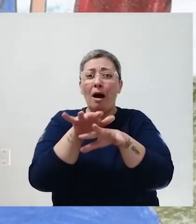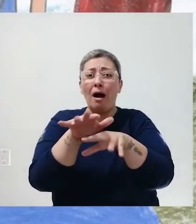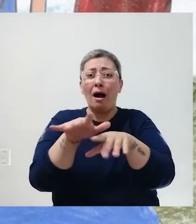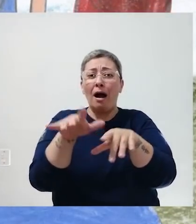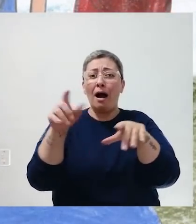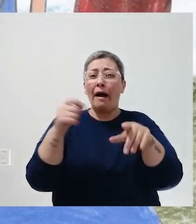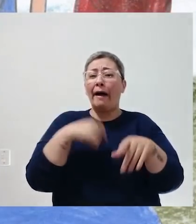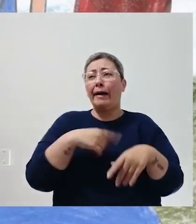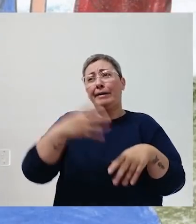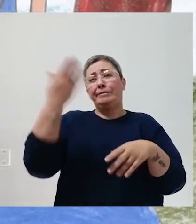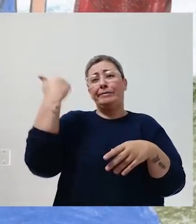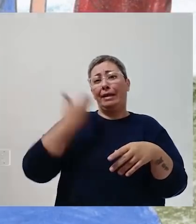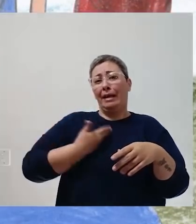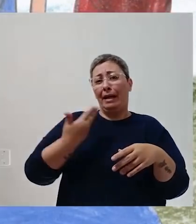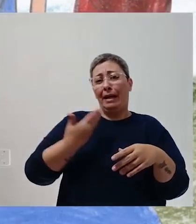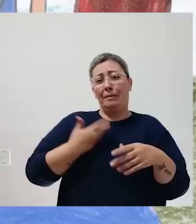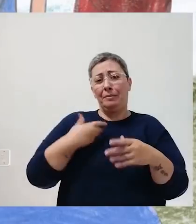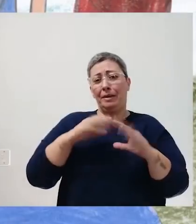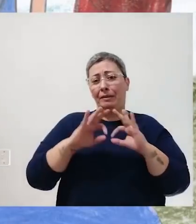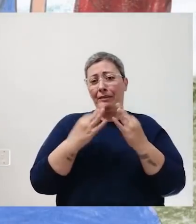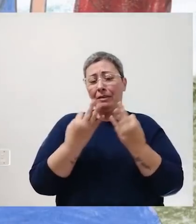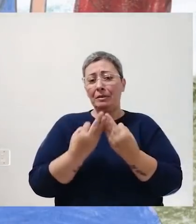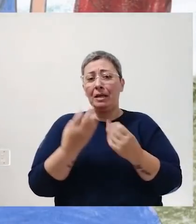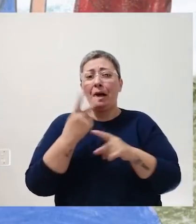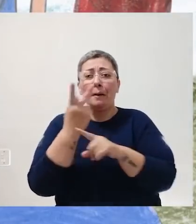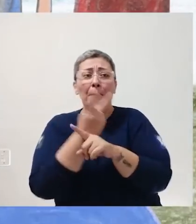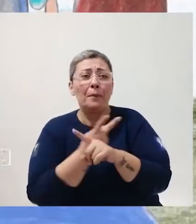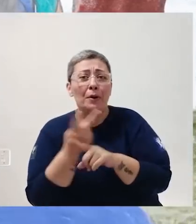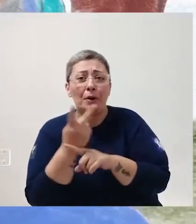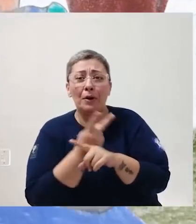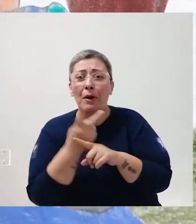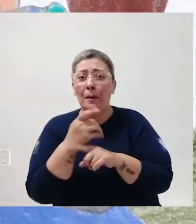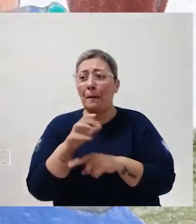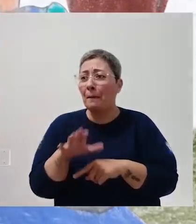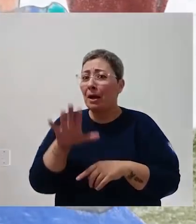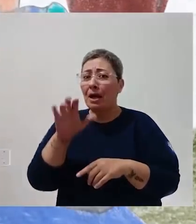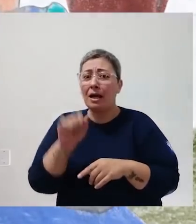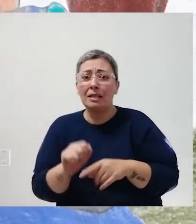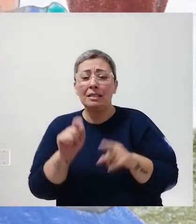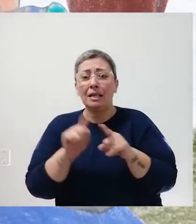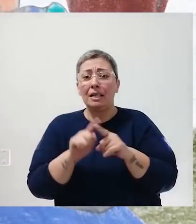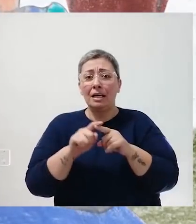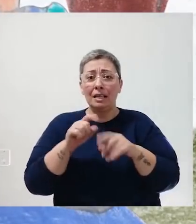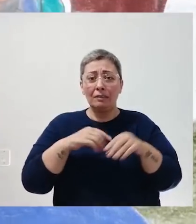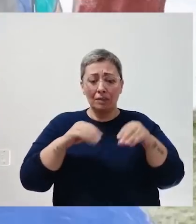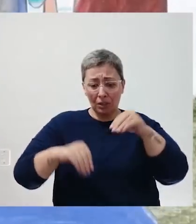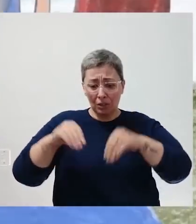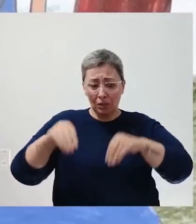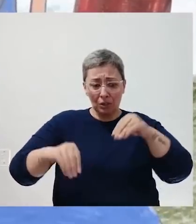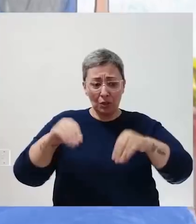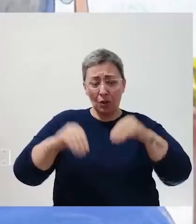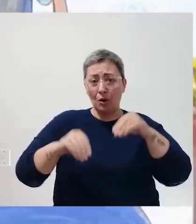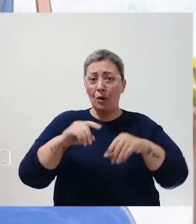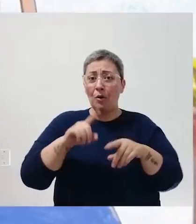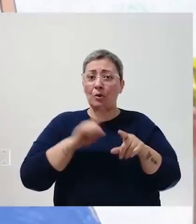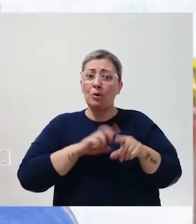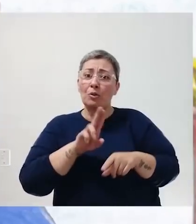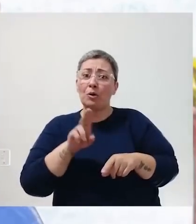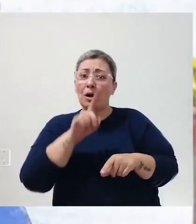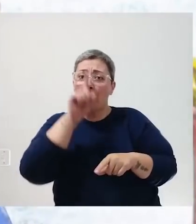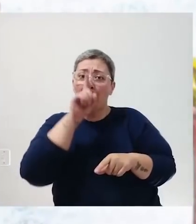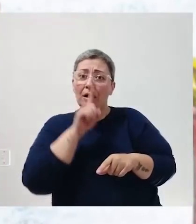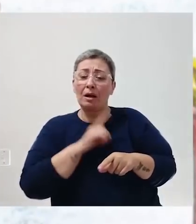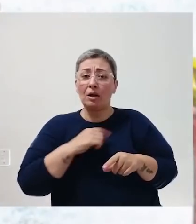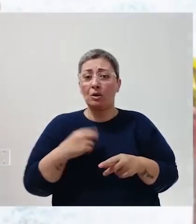amigo da família real, que estava à procura de umas peças perdidas de seu jogo de amarelinha. Os